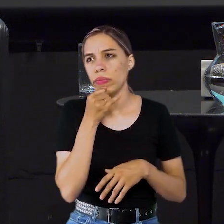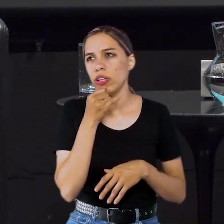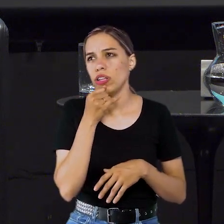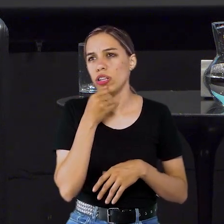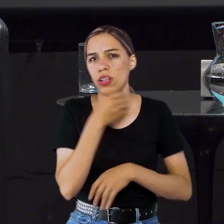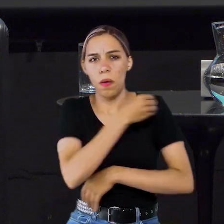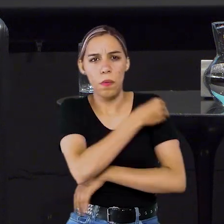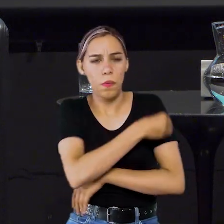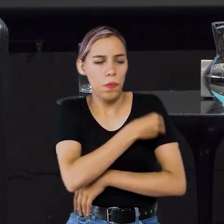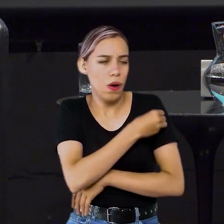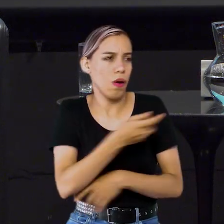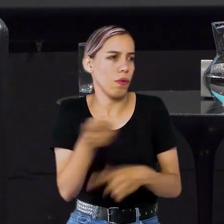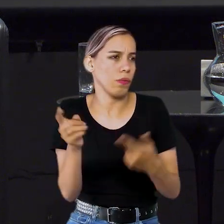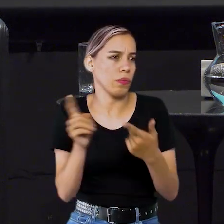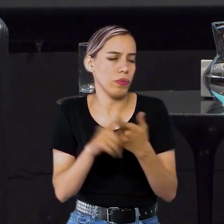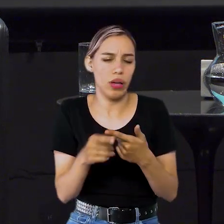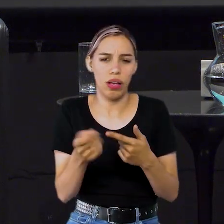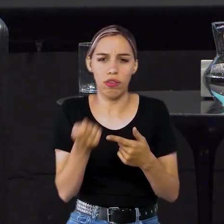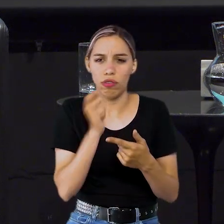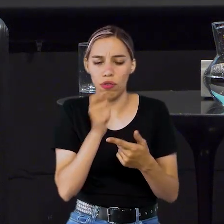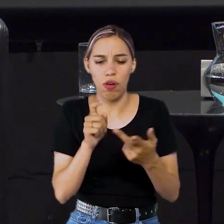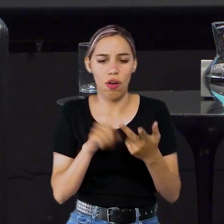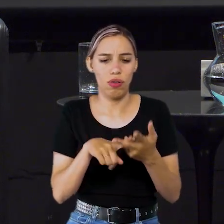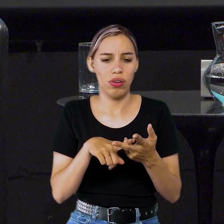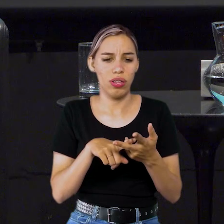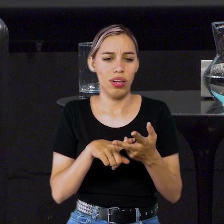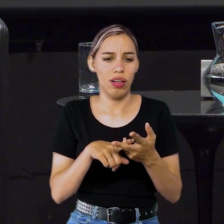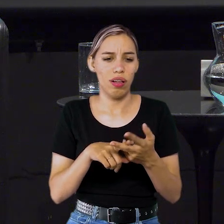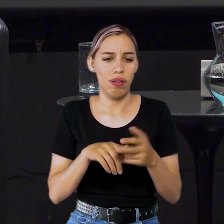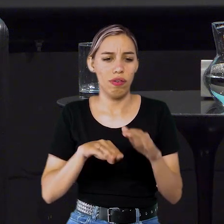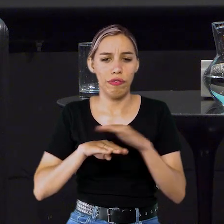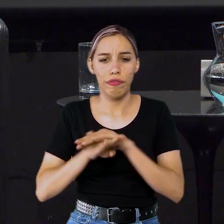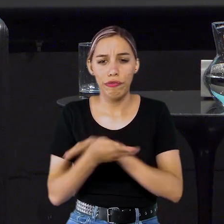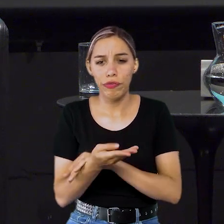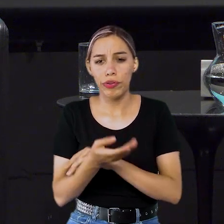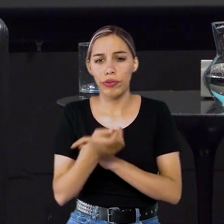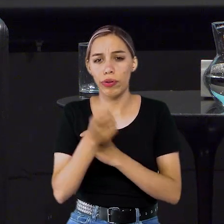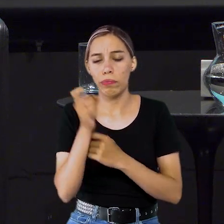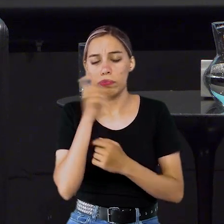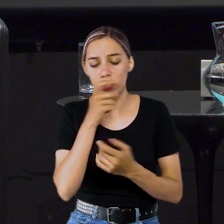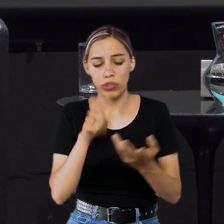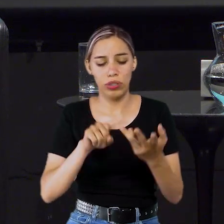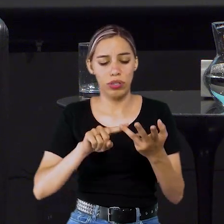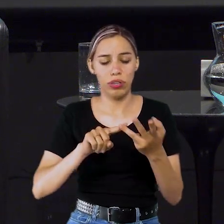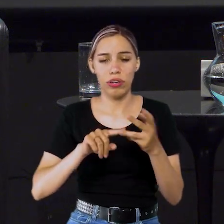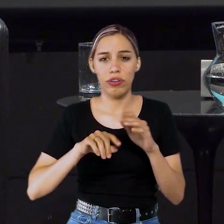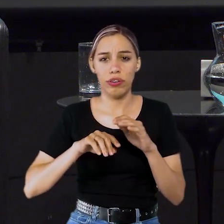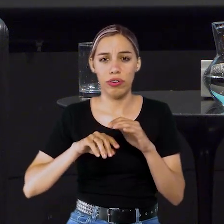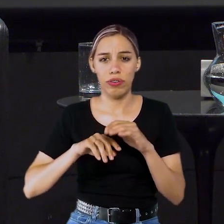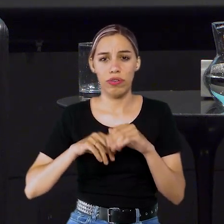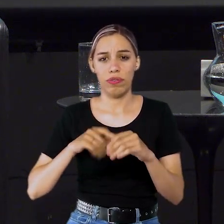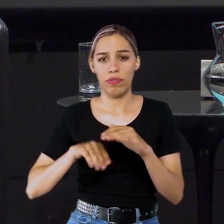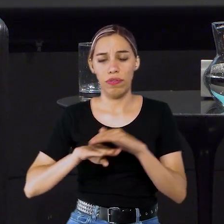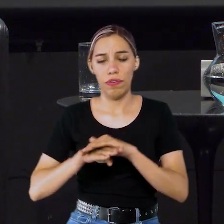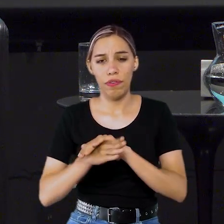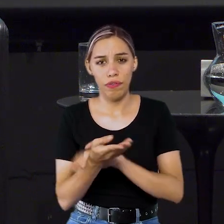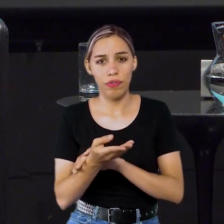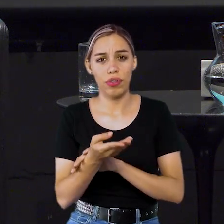como a droga, como o vício da mentira, o vício do poder, o machismo, o